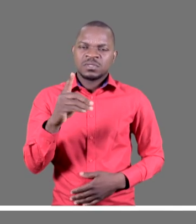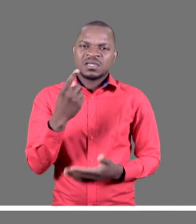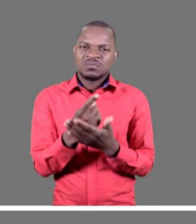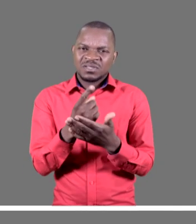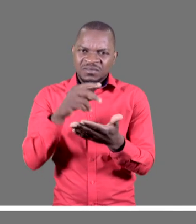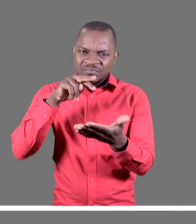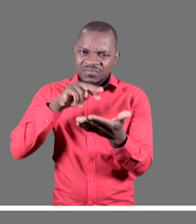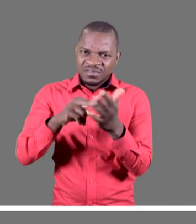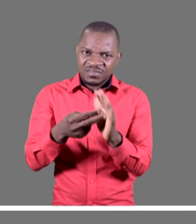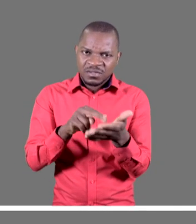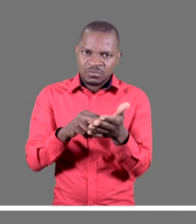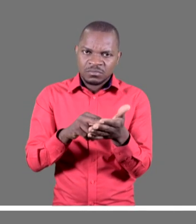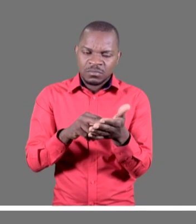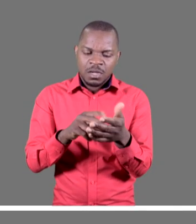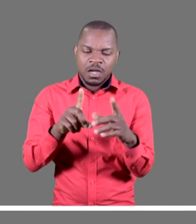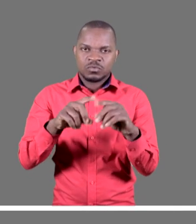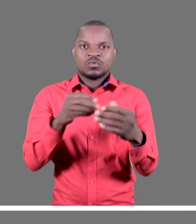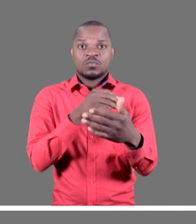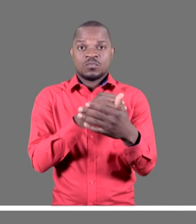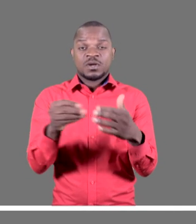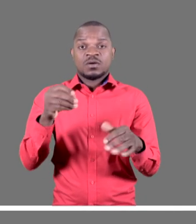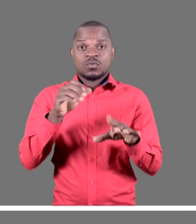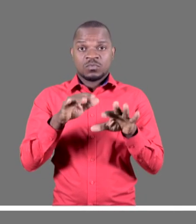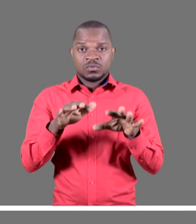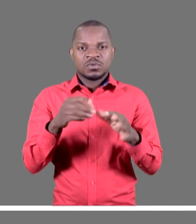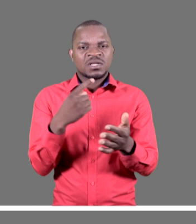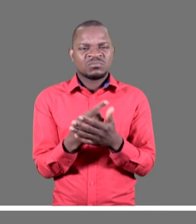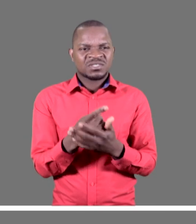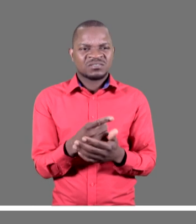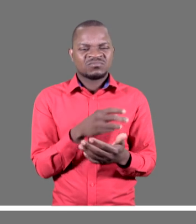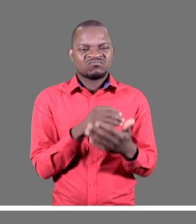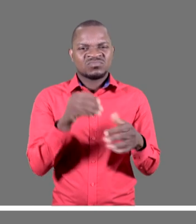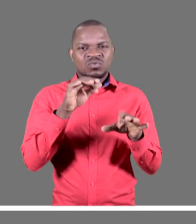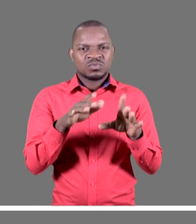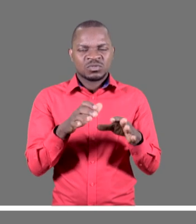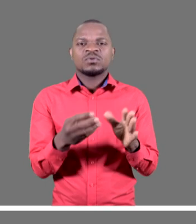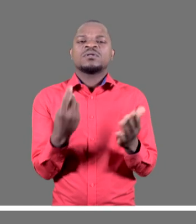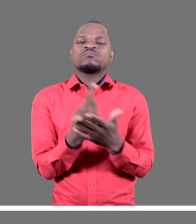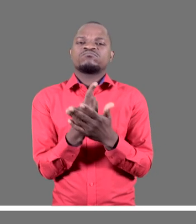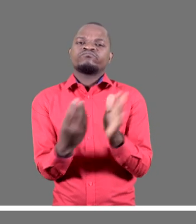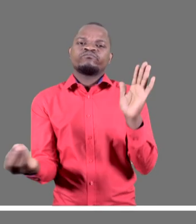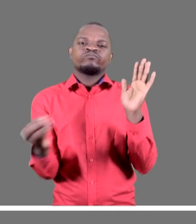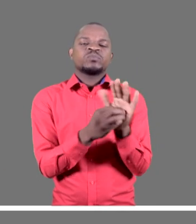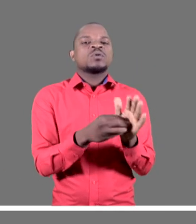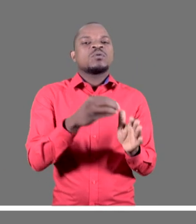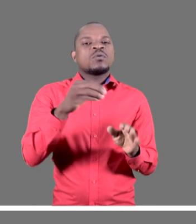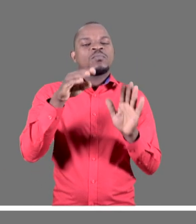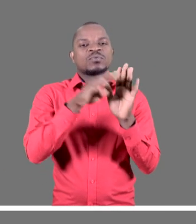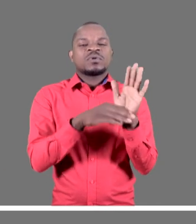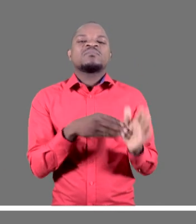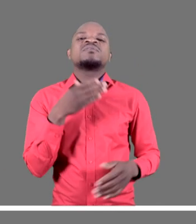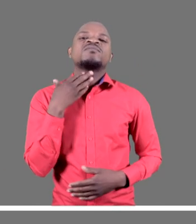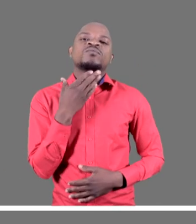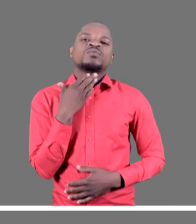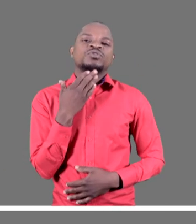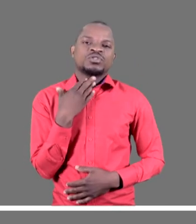planifica em comprar computadores, pensem que esses computadores possam já vir com os softwares, ou pelo menos os softwares